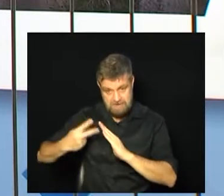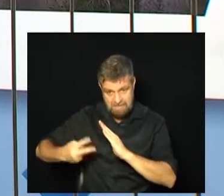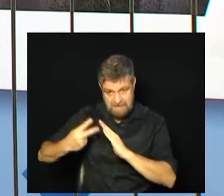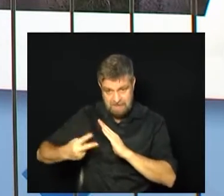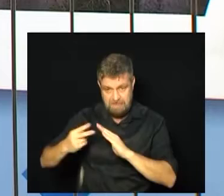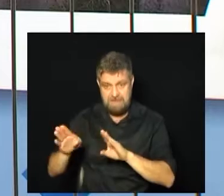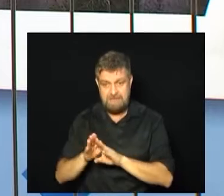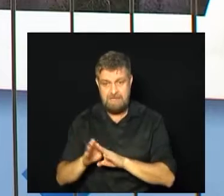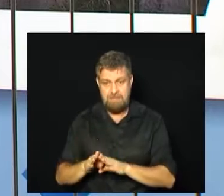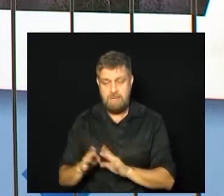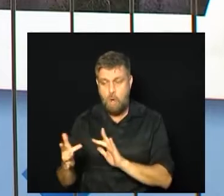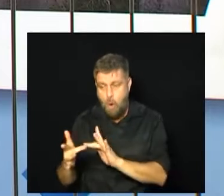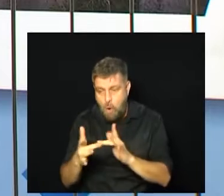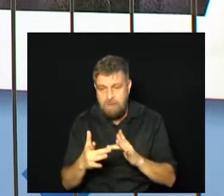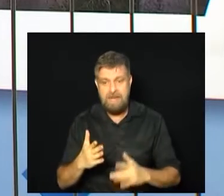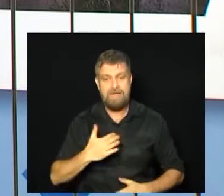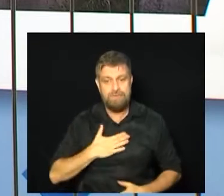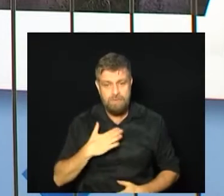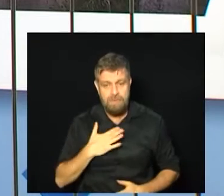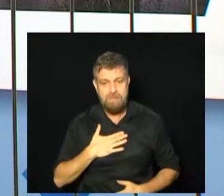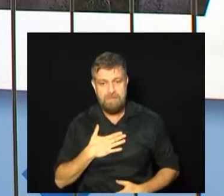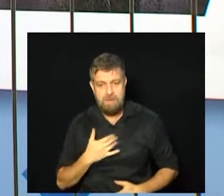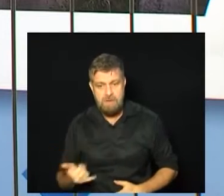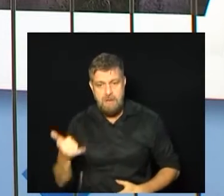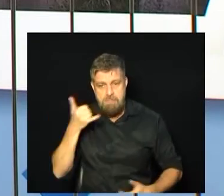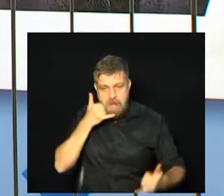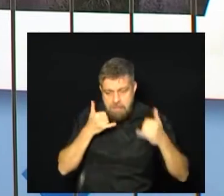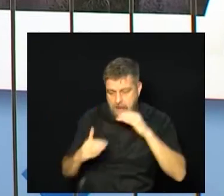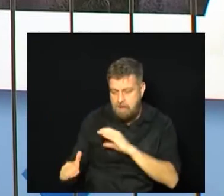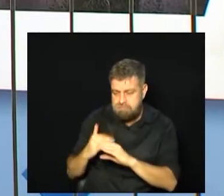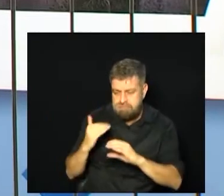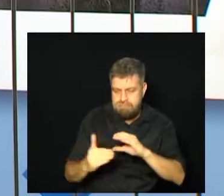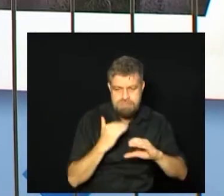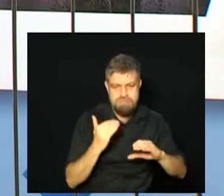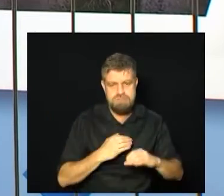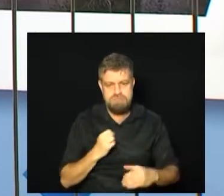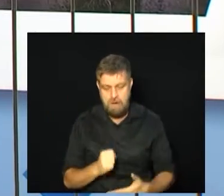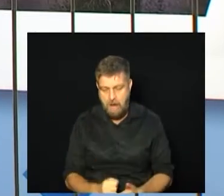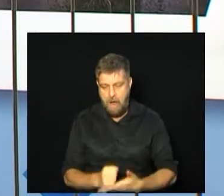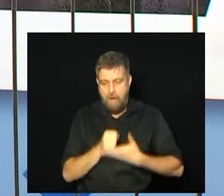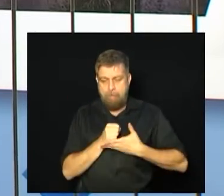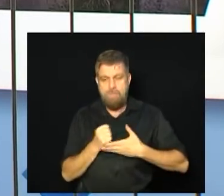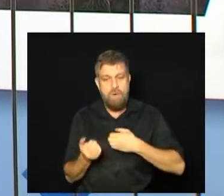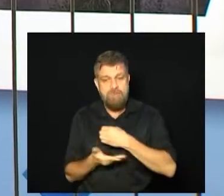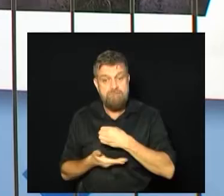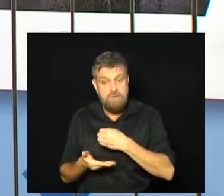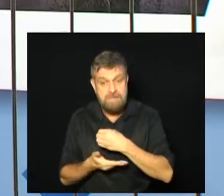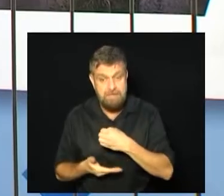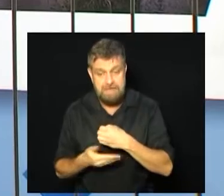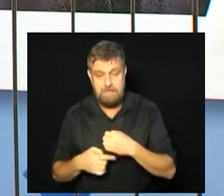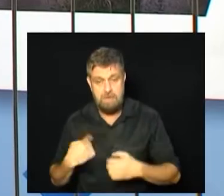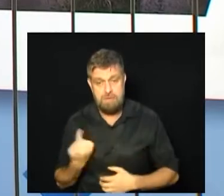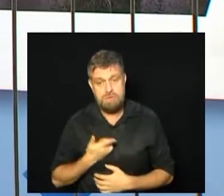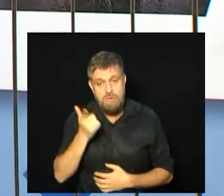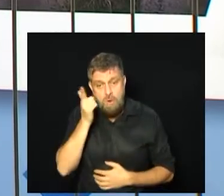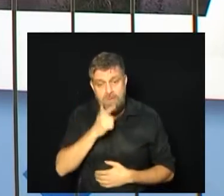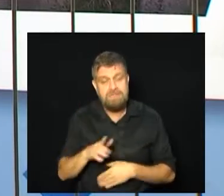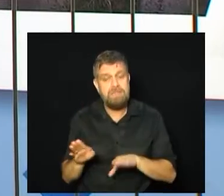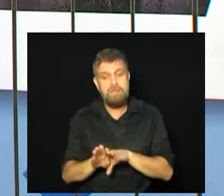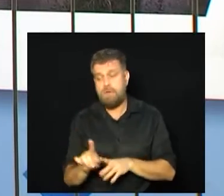também entraram em contato comigo. Esse apoio, eu acho que ele é fundamental para que a gente consiga também,